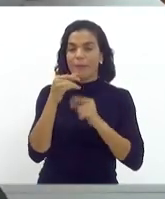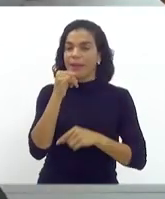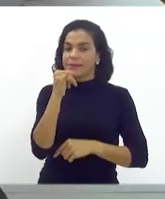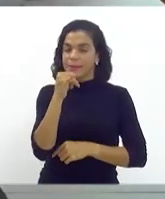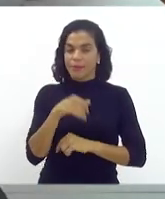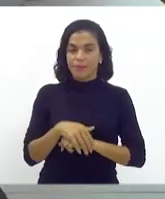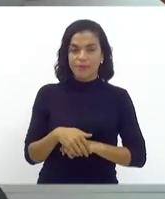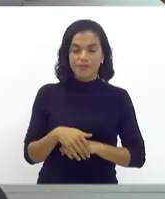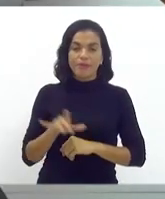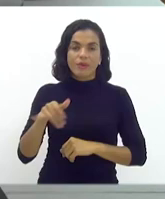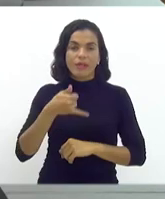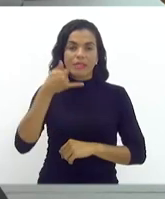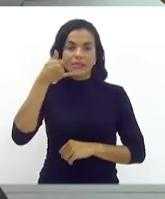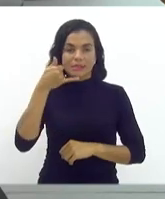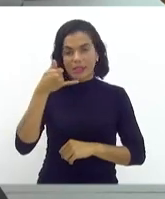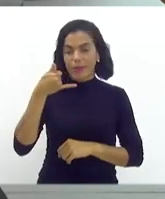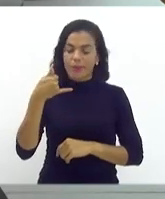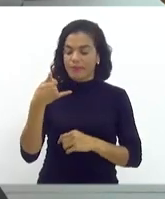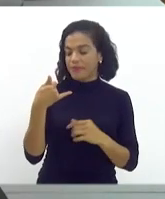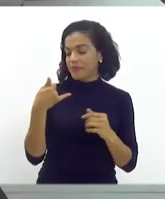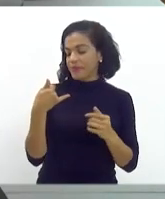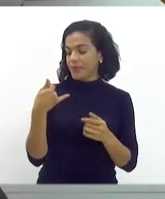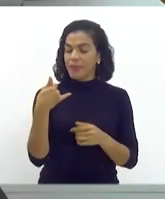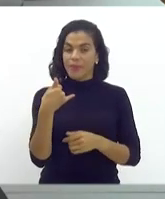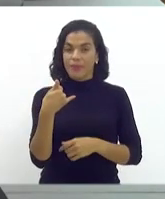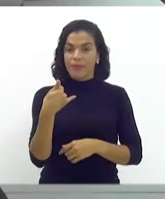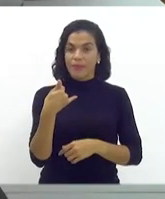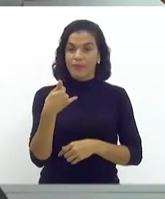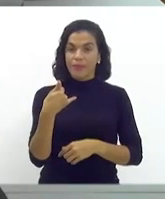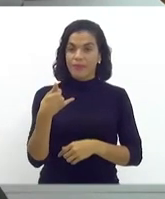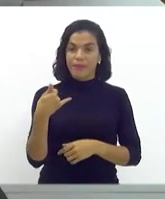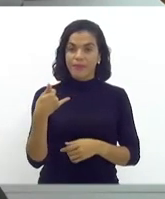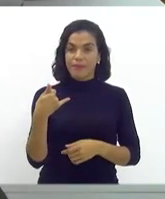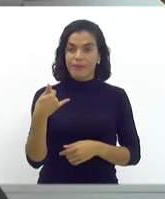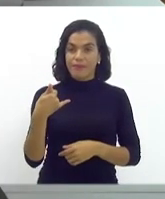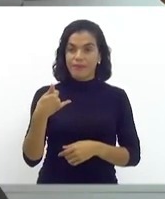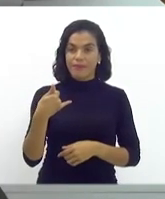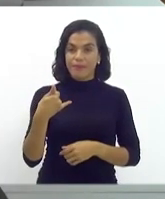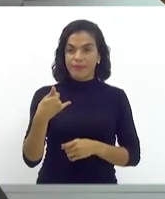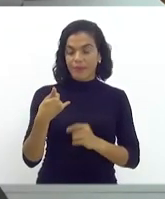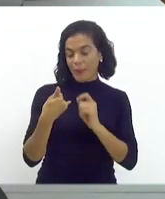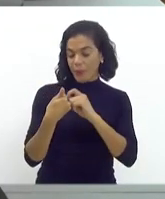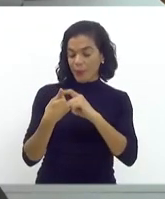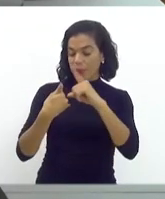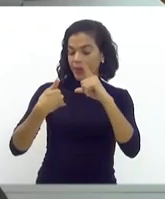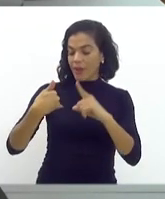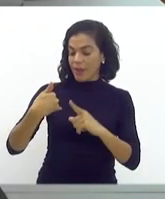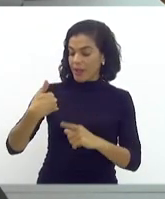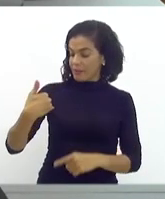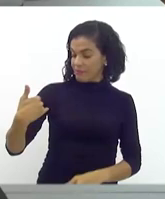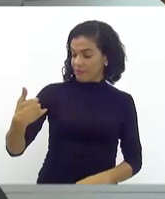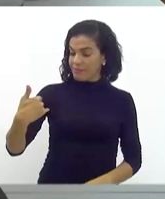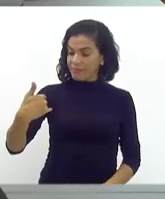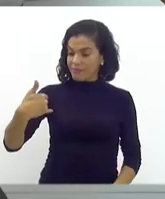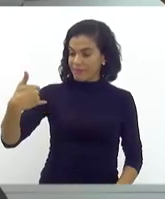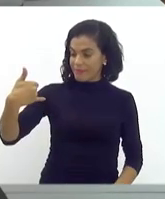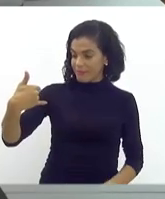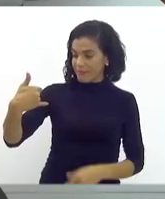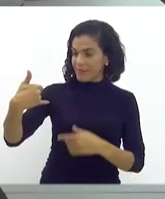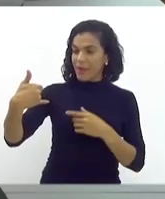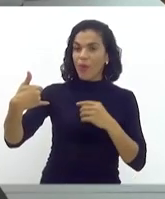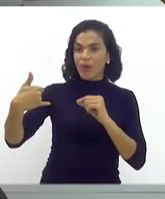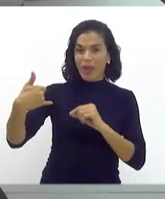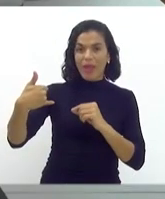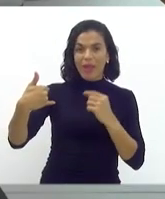quando pega o seu celular e coloca para abrir e olha e ele abre na verdade nós estamos